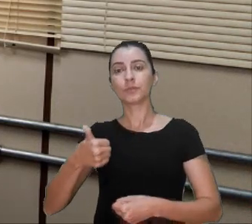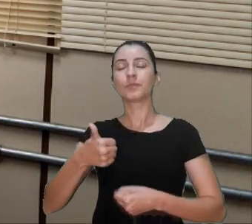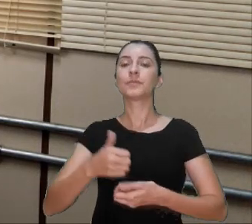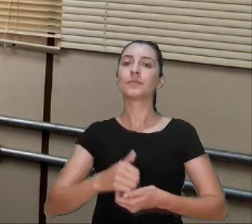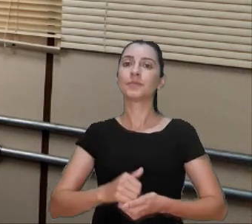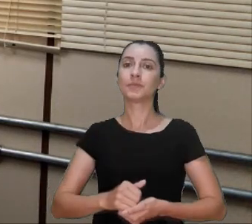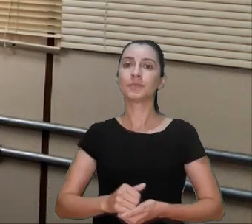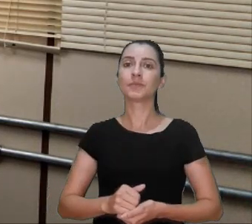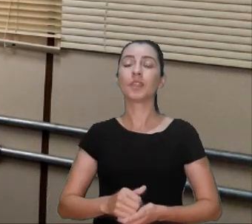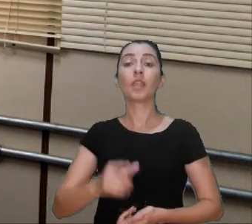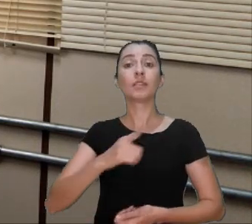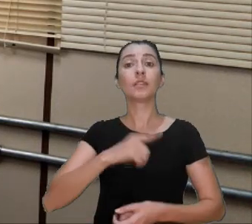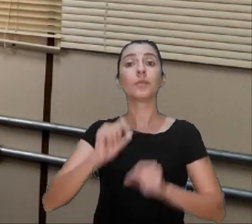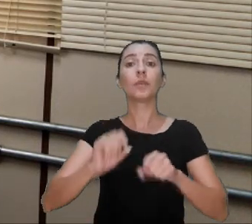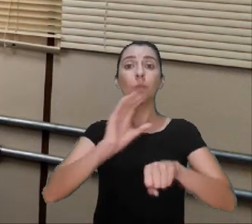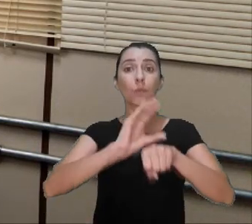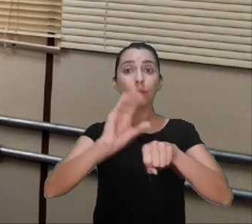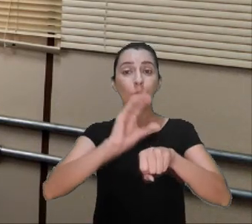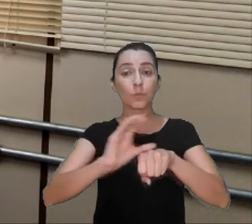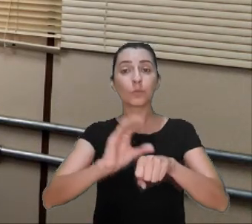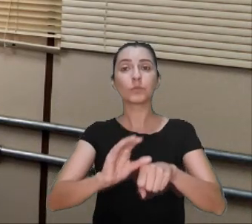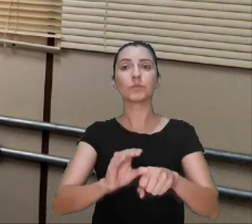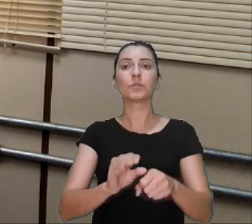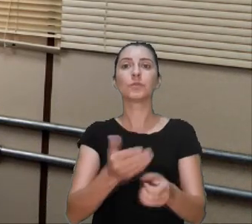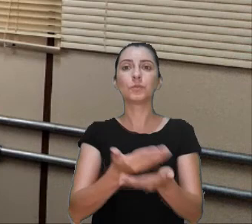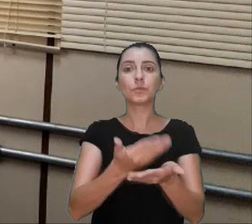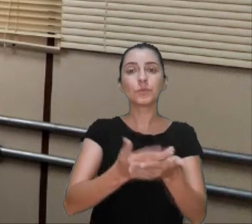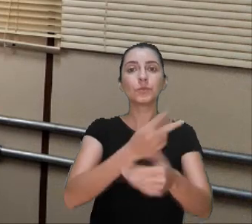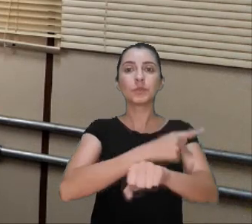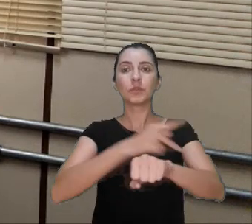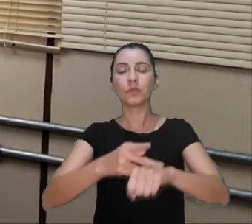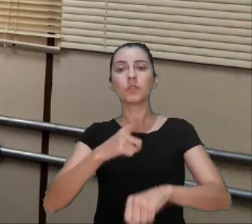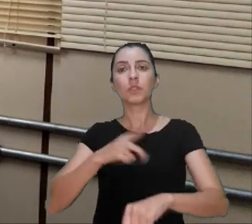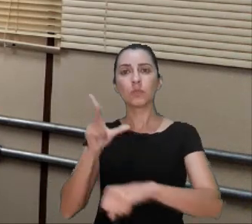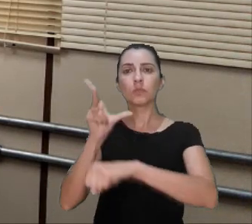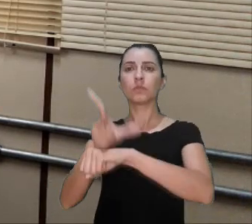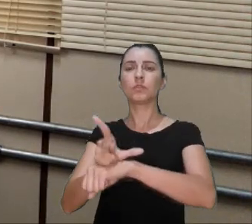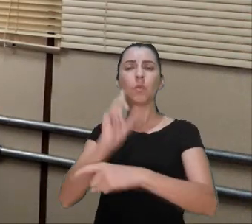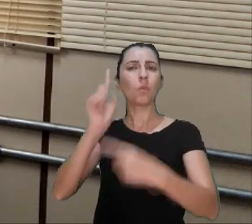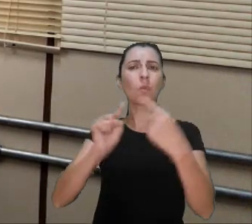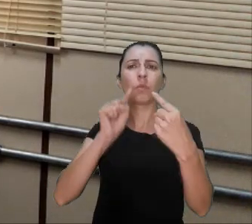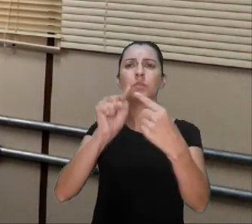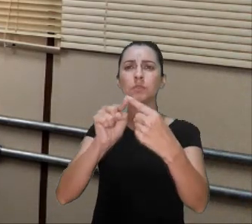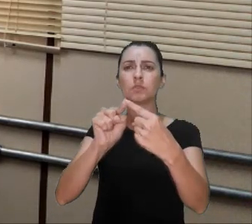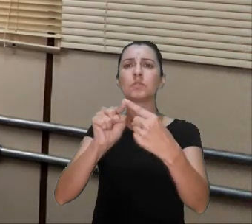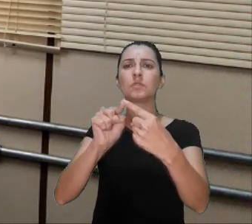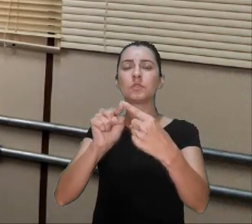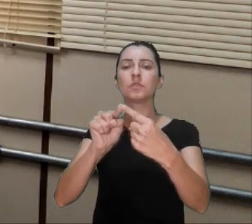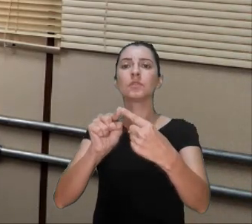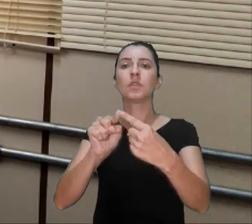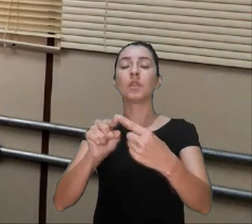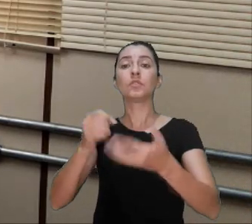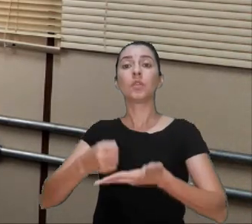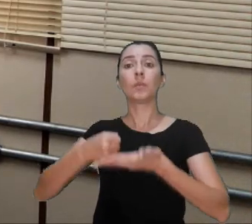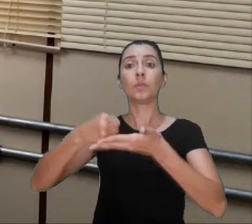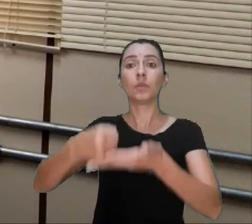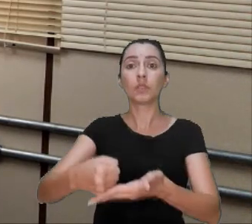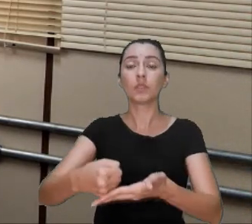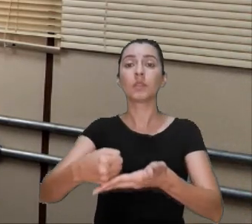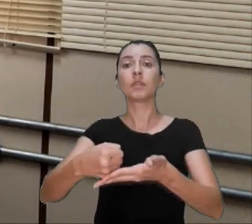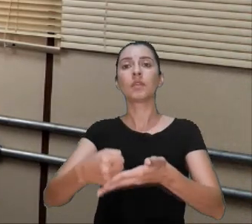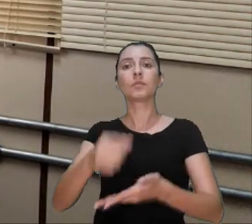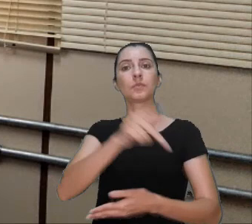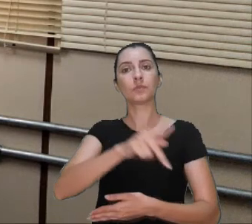durante o ano letivo de 2021, um programa de formação com vídeos